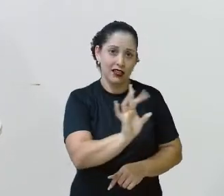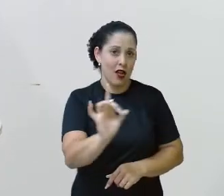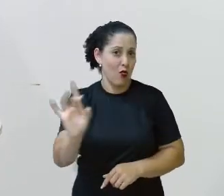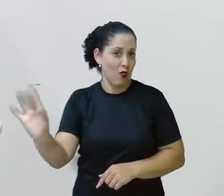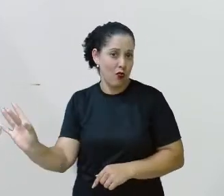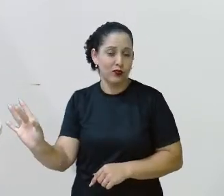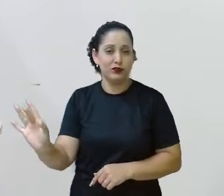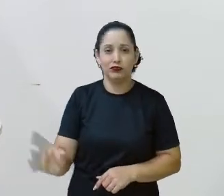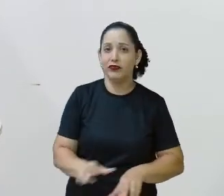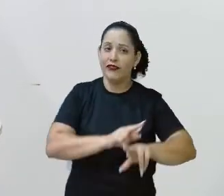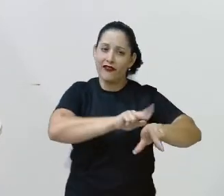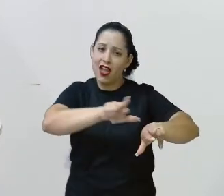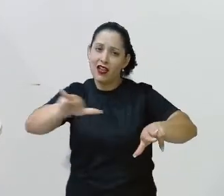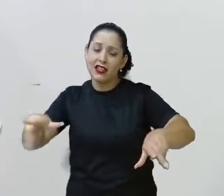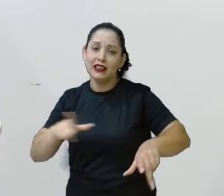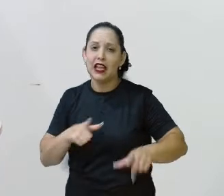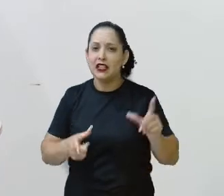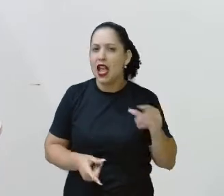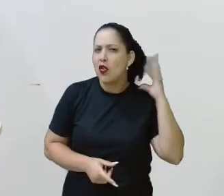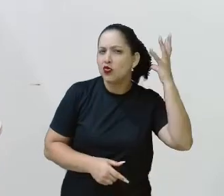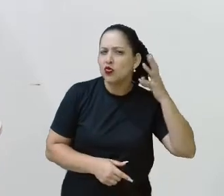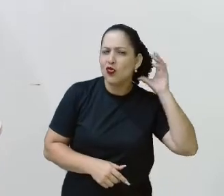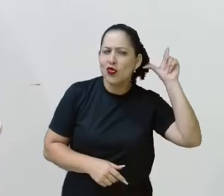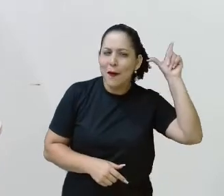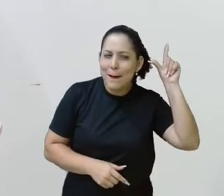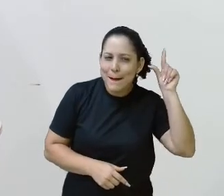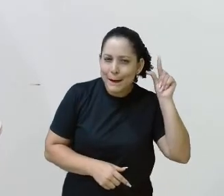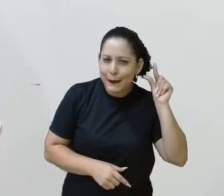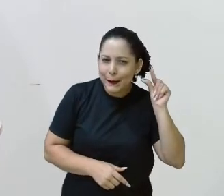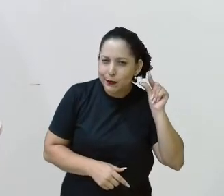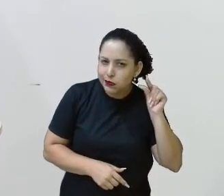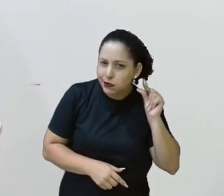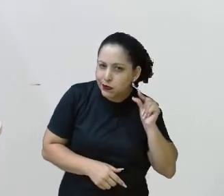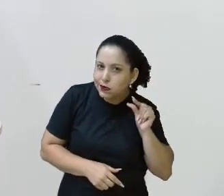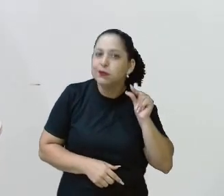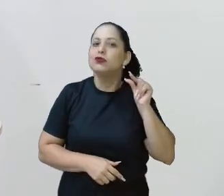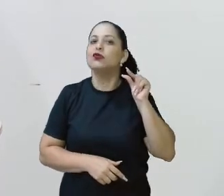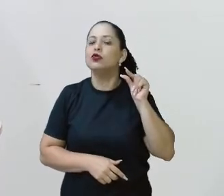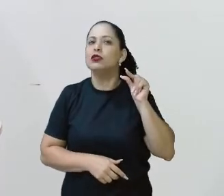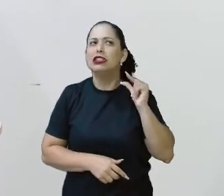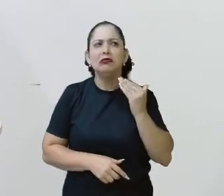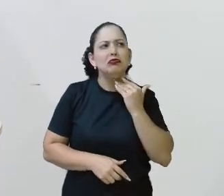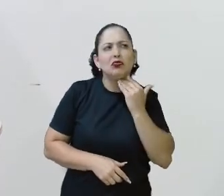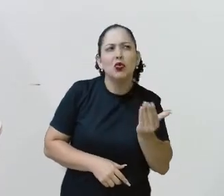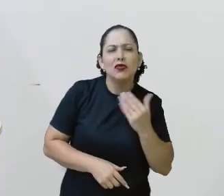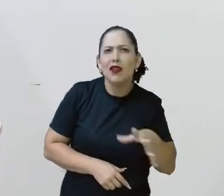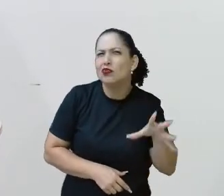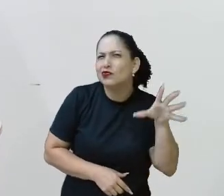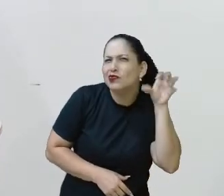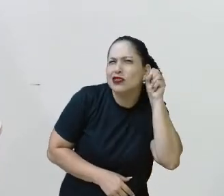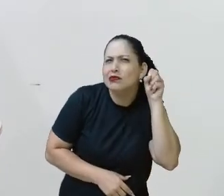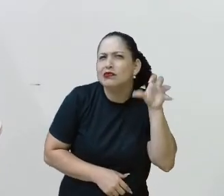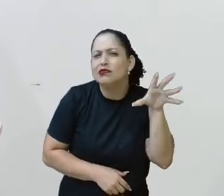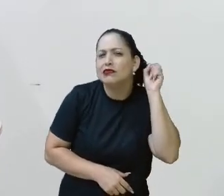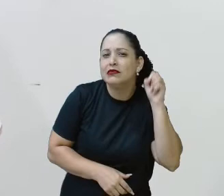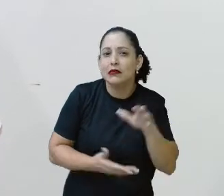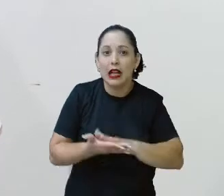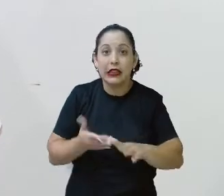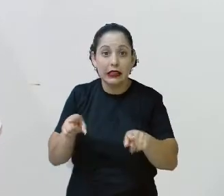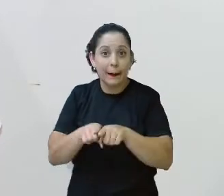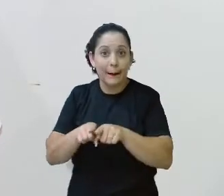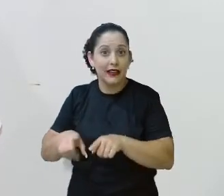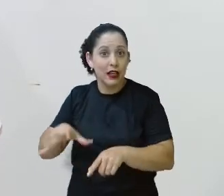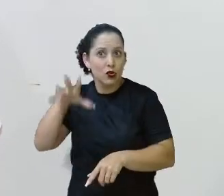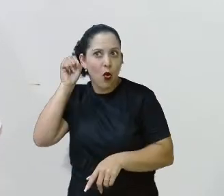sons tão baixos que, vamos poder dizer assim, numa linguagem popular, que a gente não consegue ouvir. E sons tão altos. Então, a gente